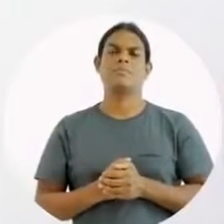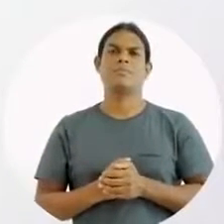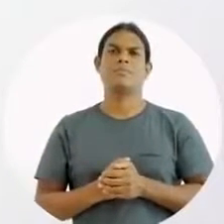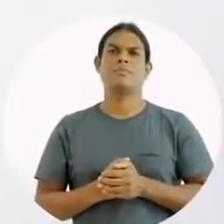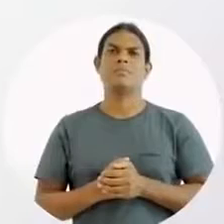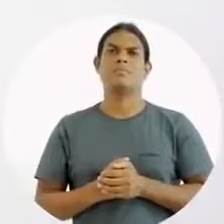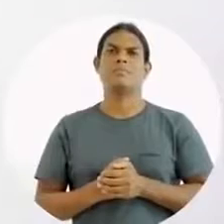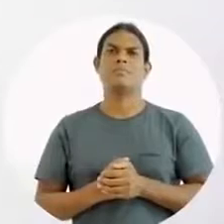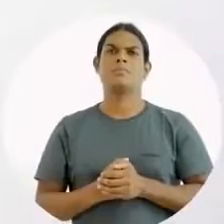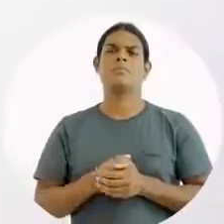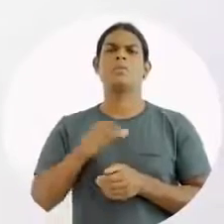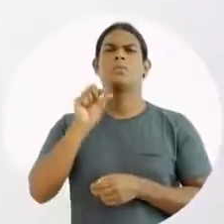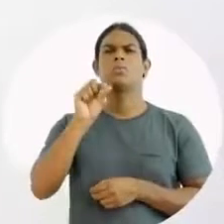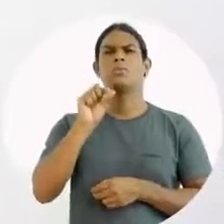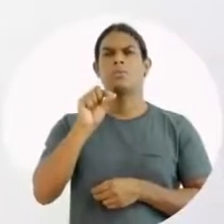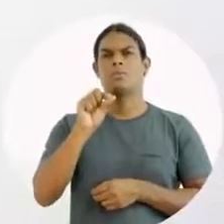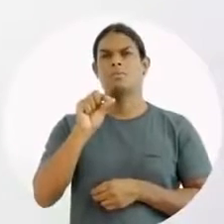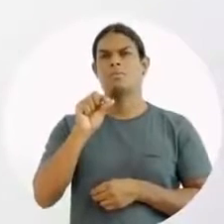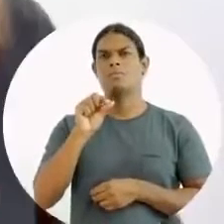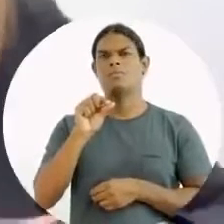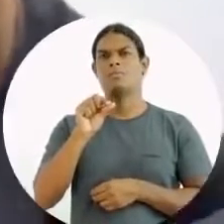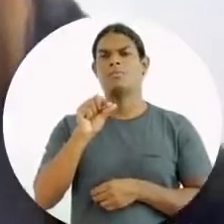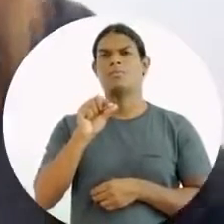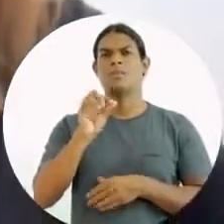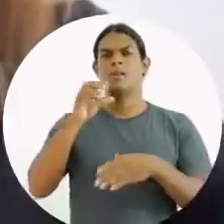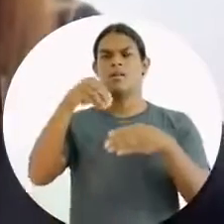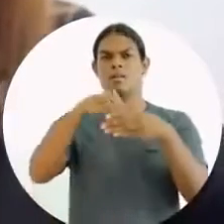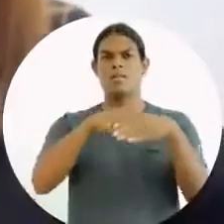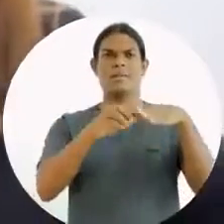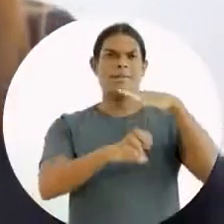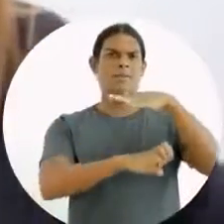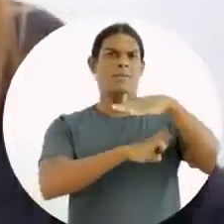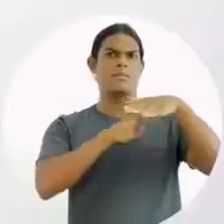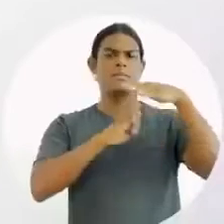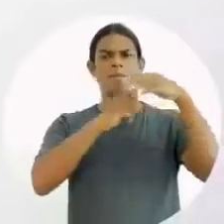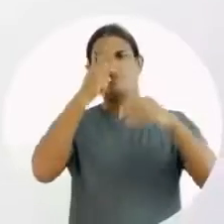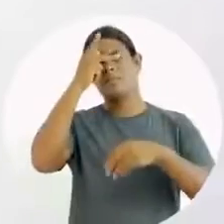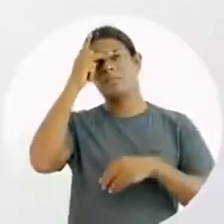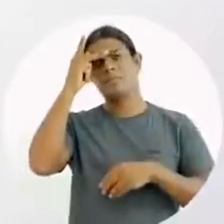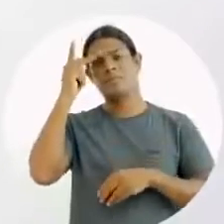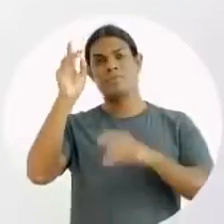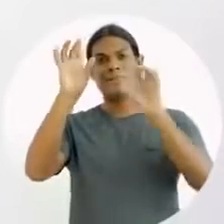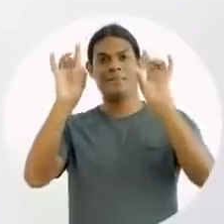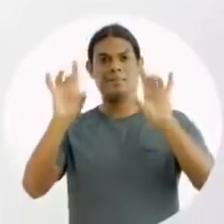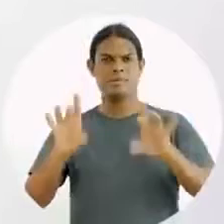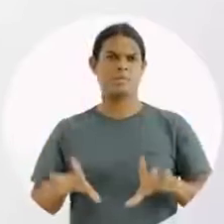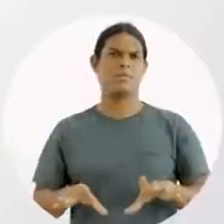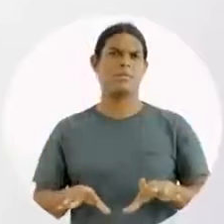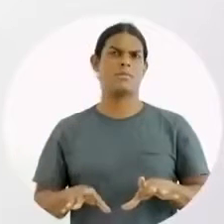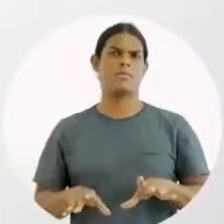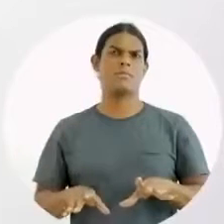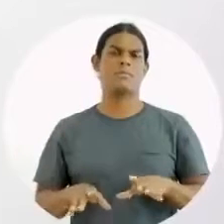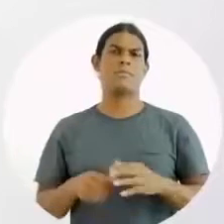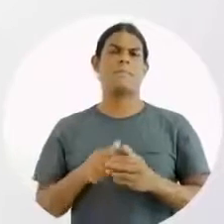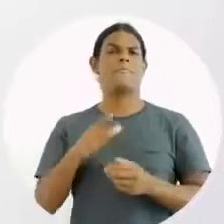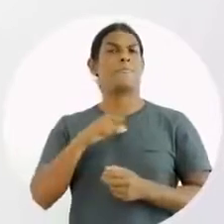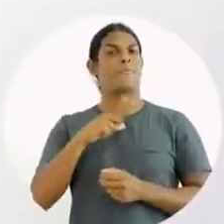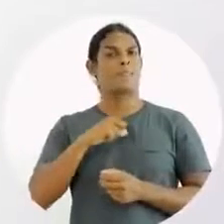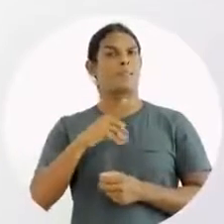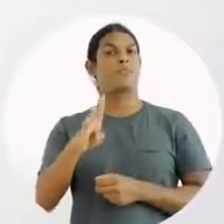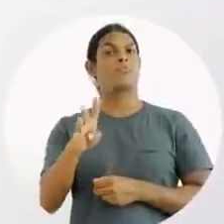algum lugar. O que é um talento? Talento dentro de uma organização é uma pessoa especial. É uma pessoa que